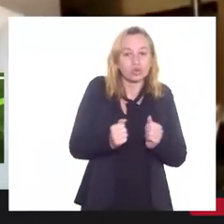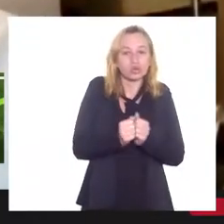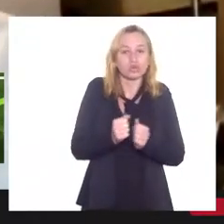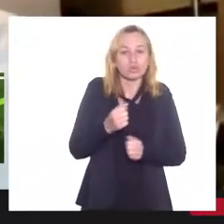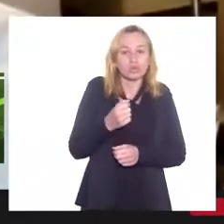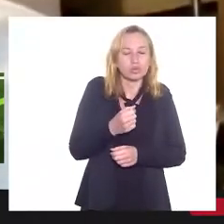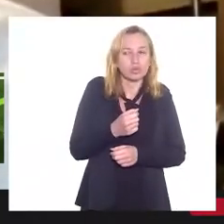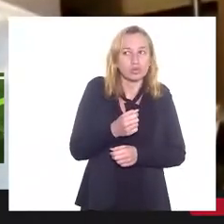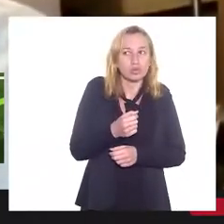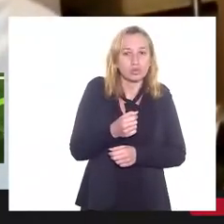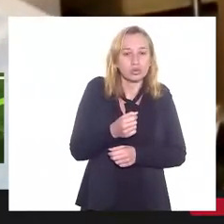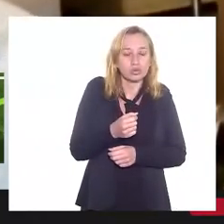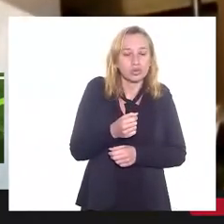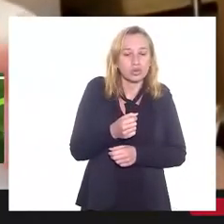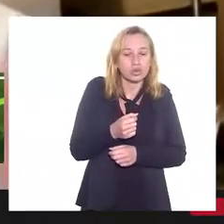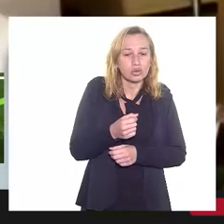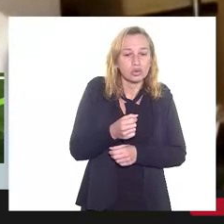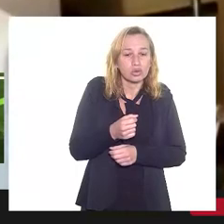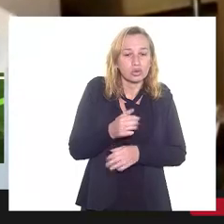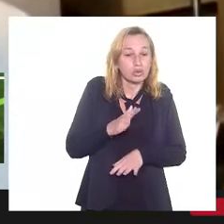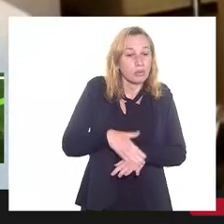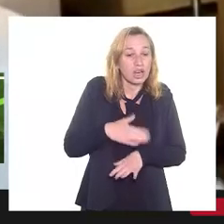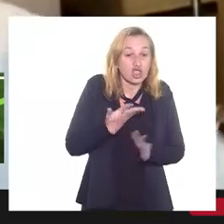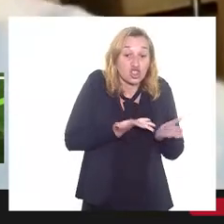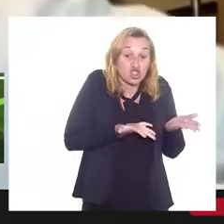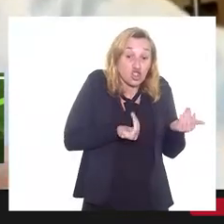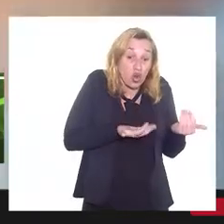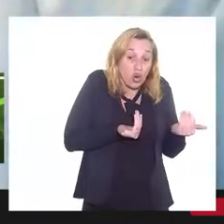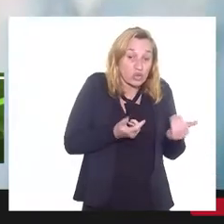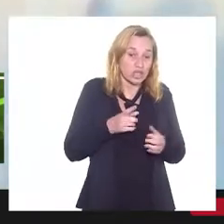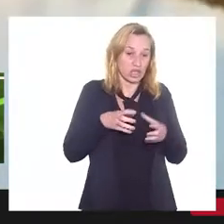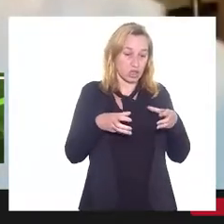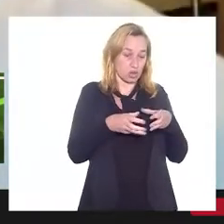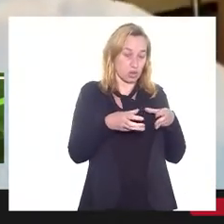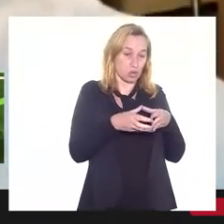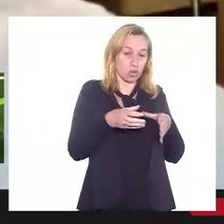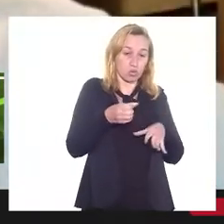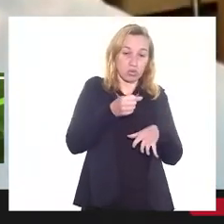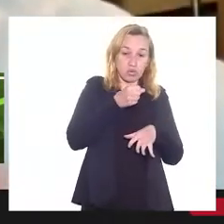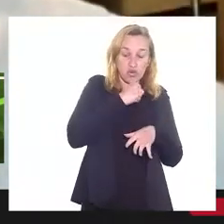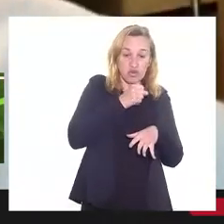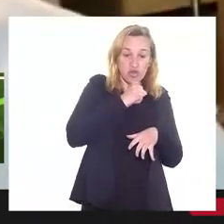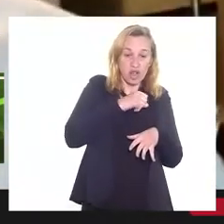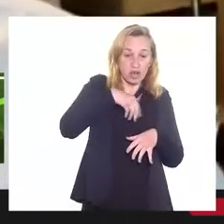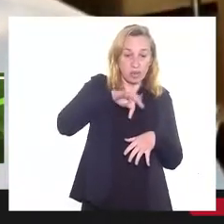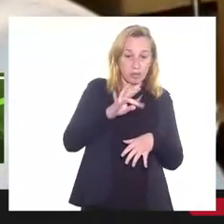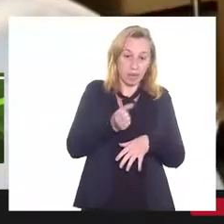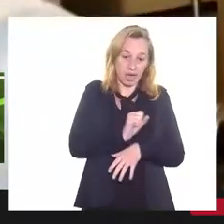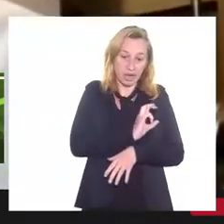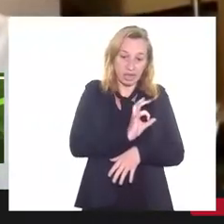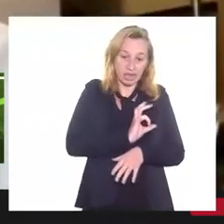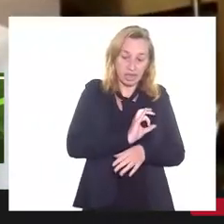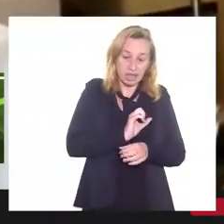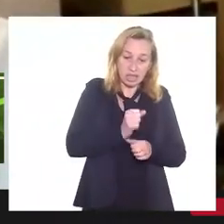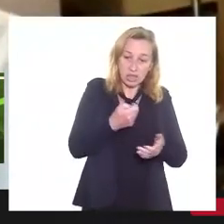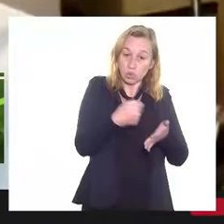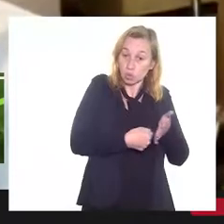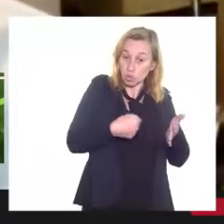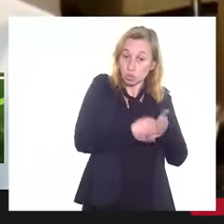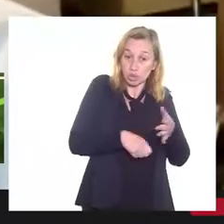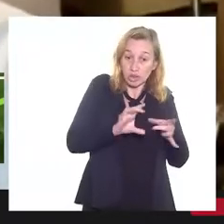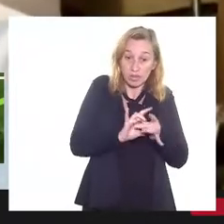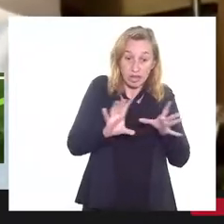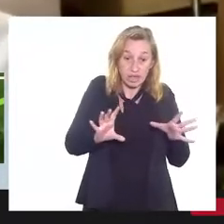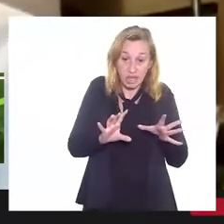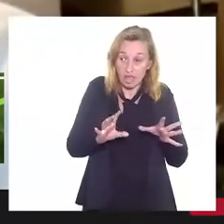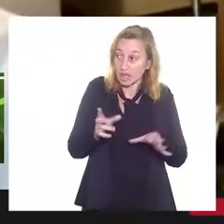48 nós todos somos muito mais jovens e aquela turma toda antiga mas que brigava pela liderança religiosa 01